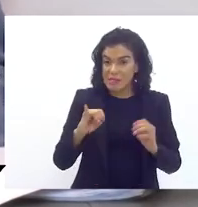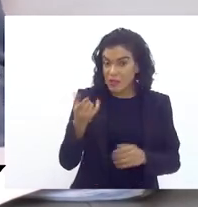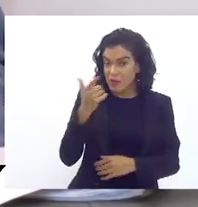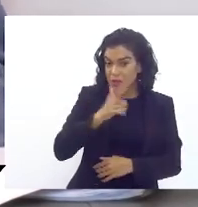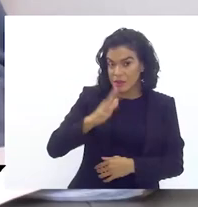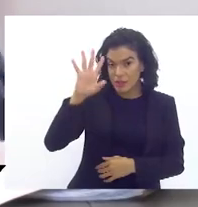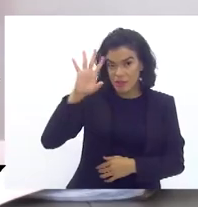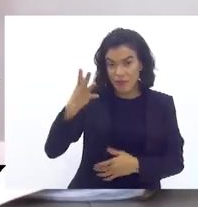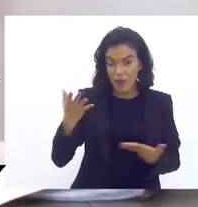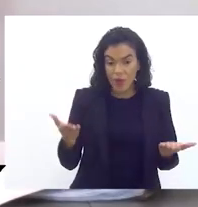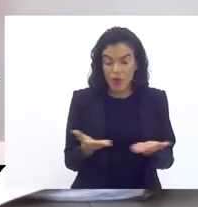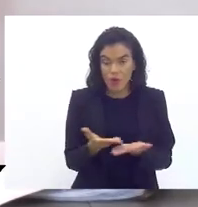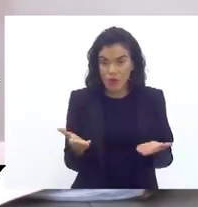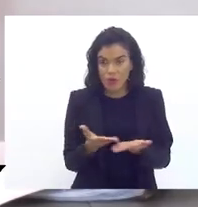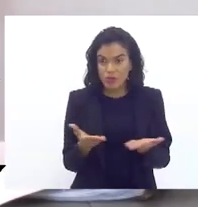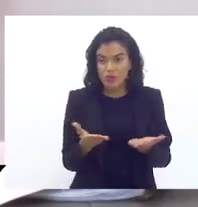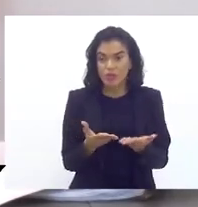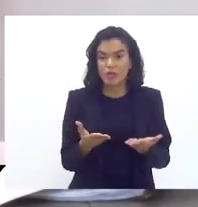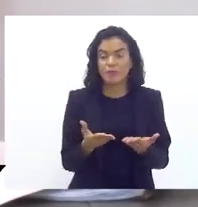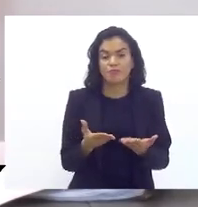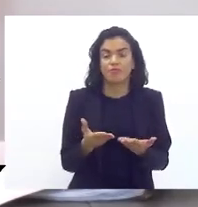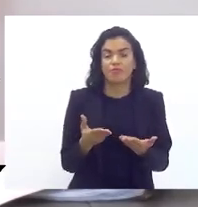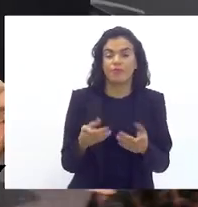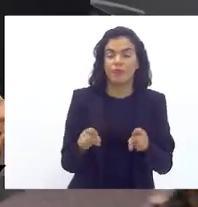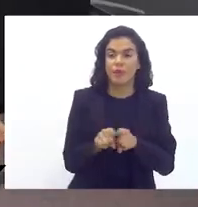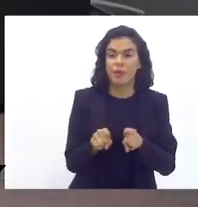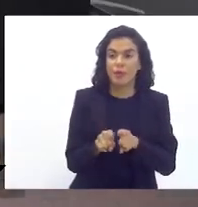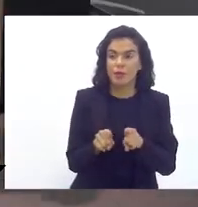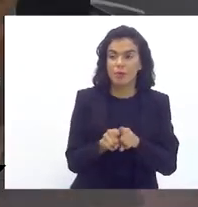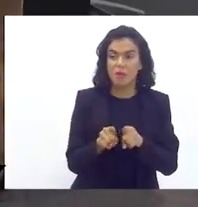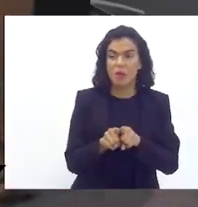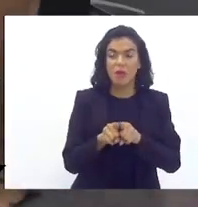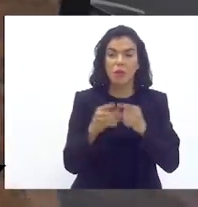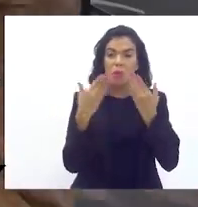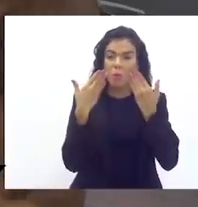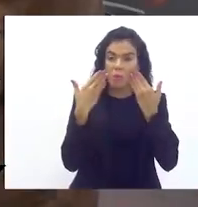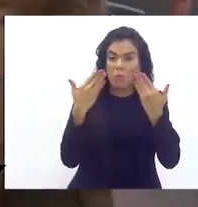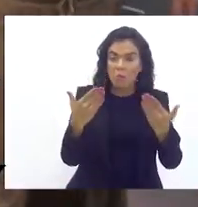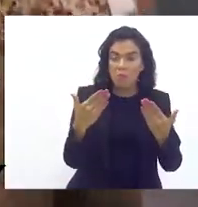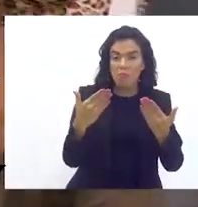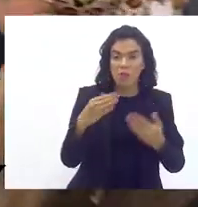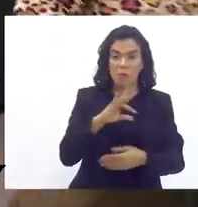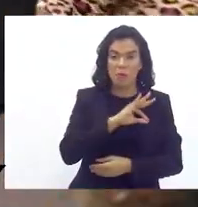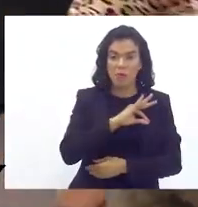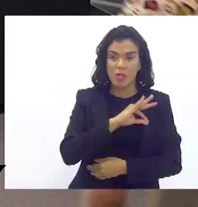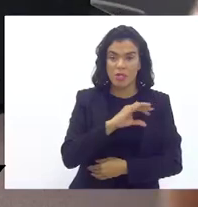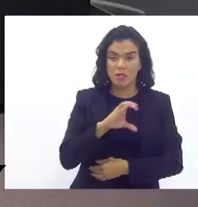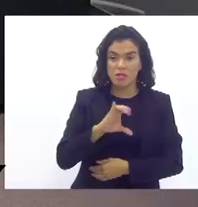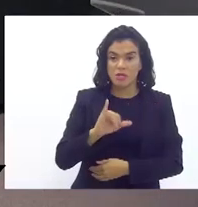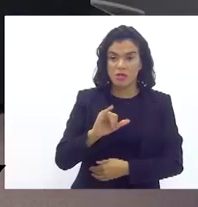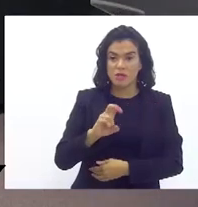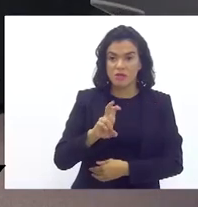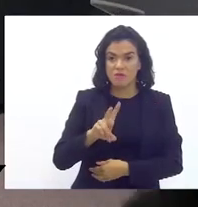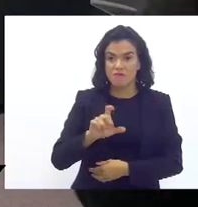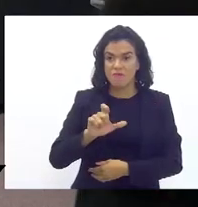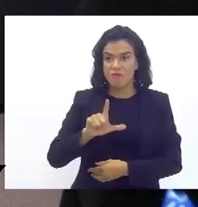Sobretudo com a manifestação da Polícia Civil por isso é tão importante